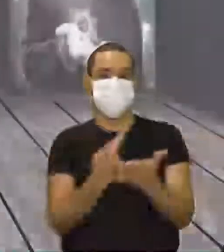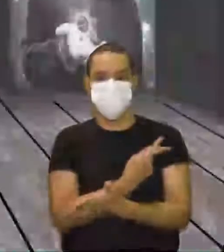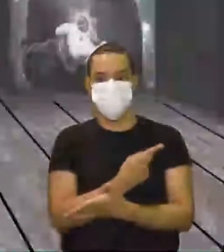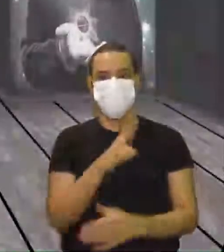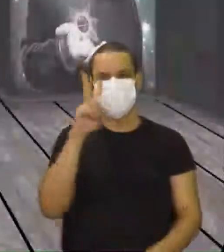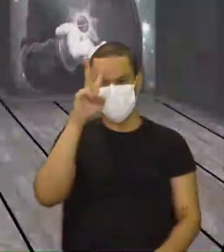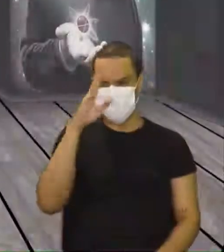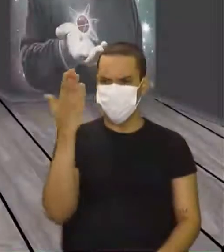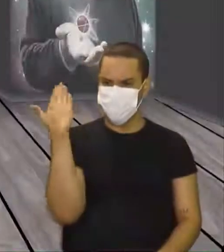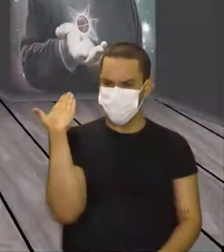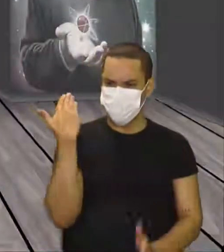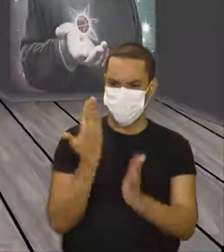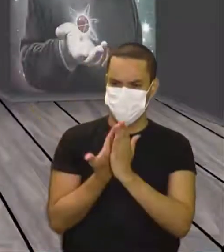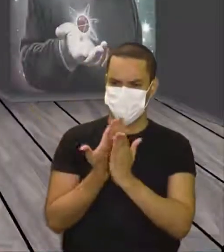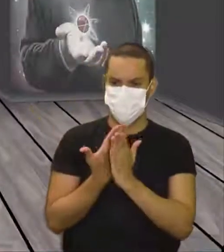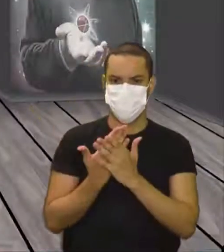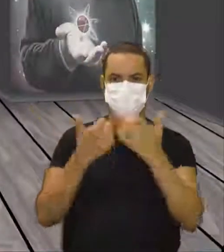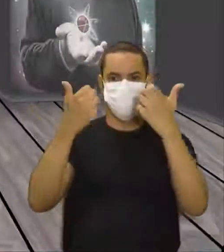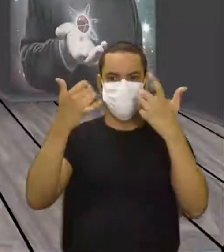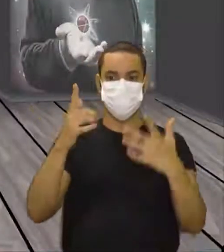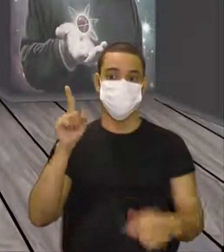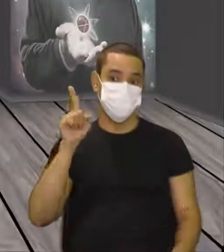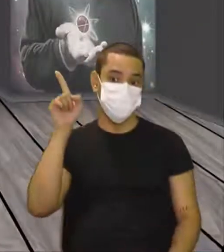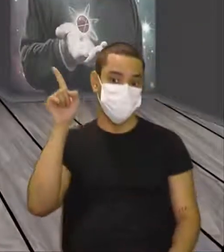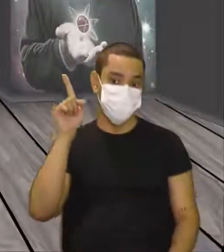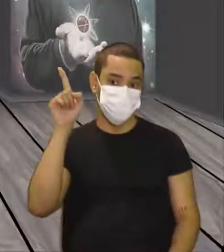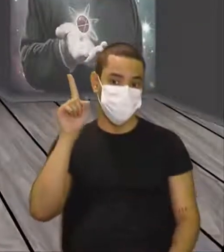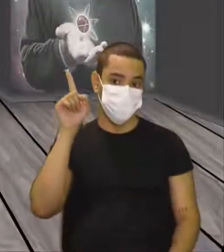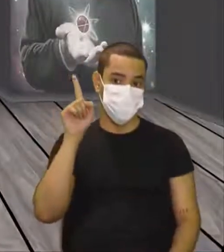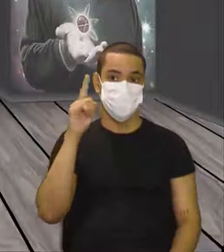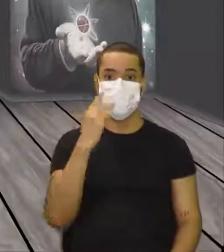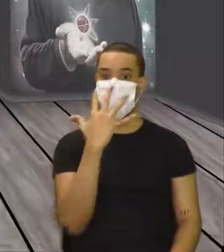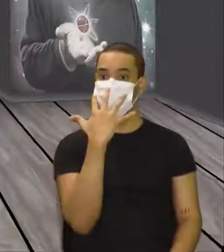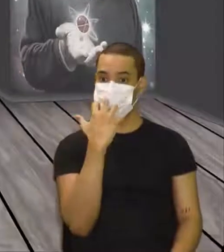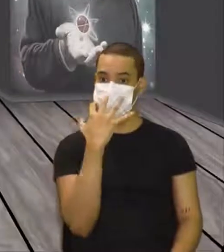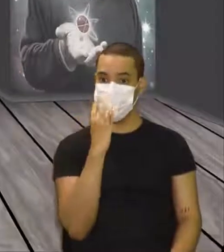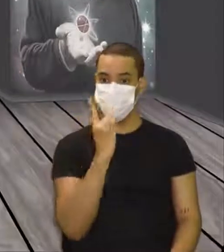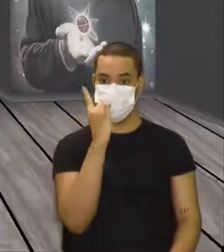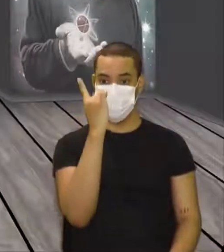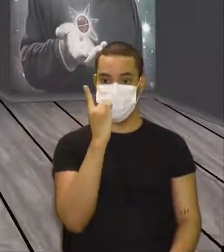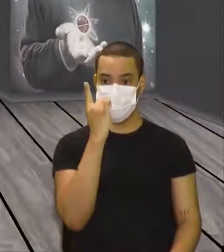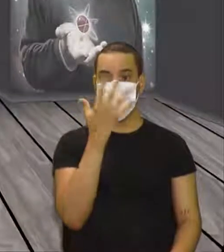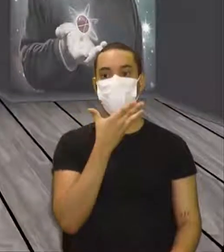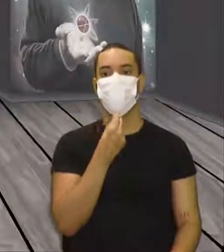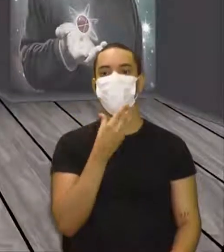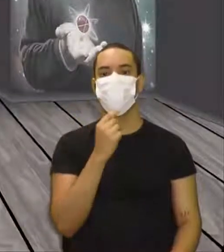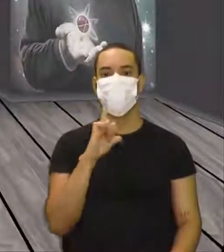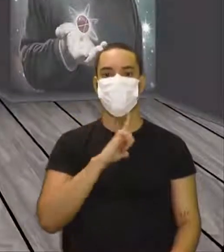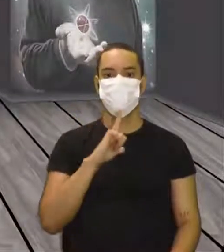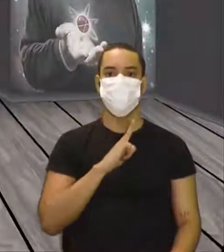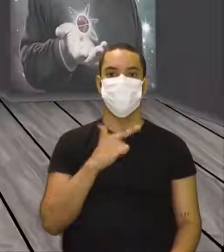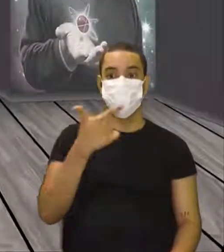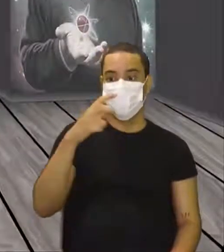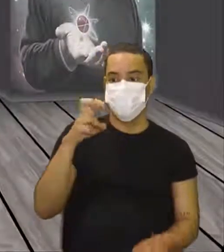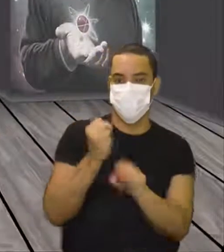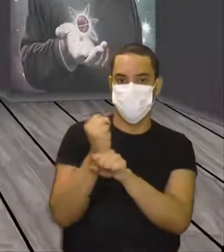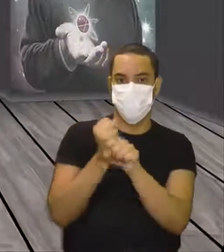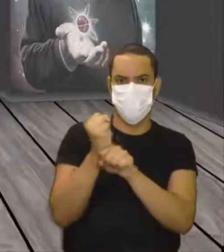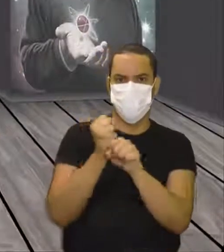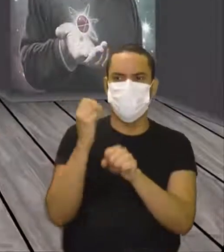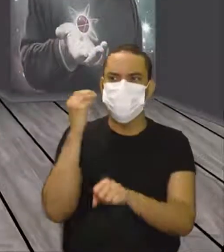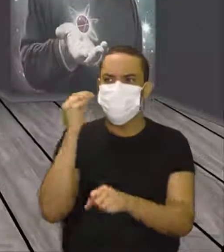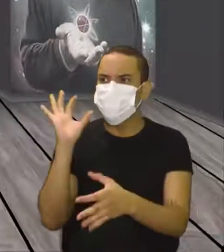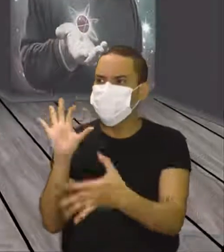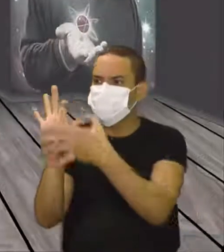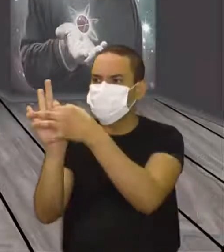aula que nós falamos que Einstein levou 25 anos tentando unificar, ter equações parecidas, bem